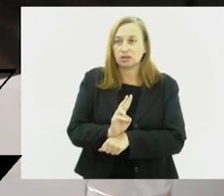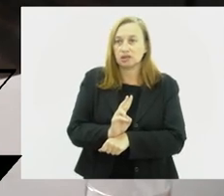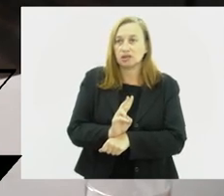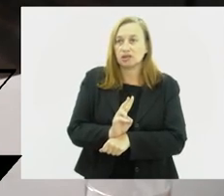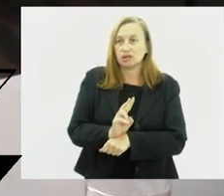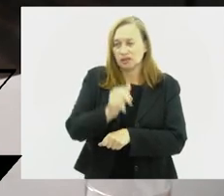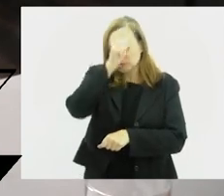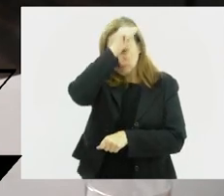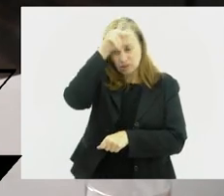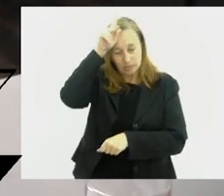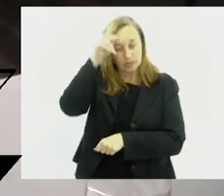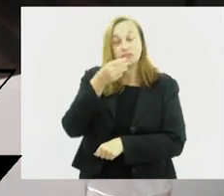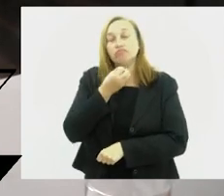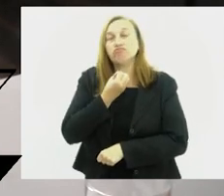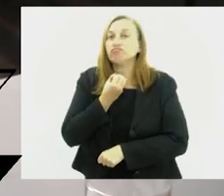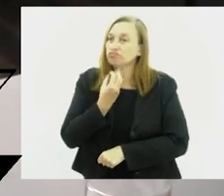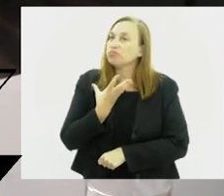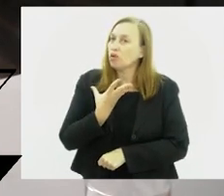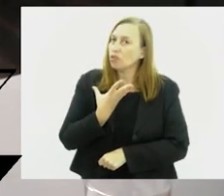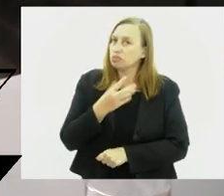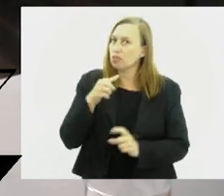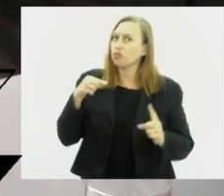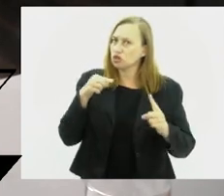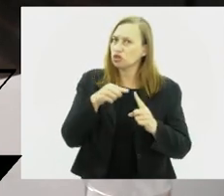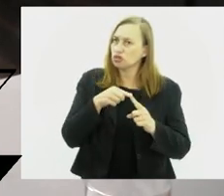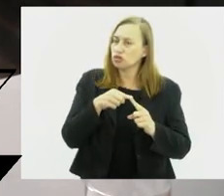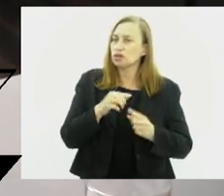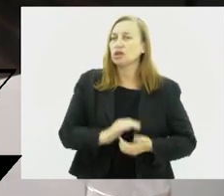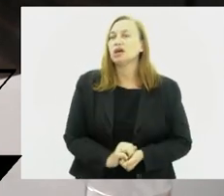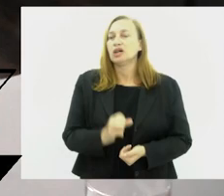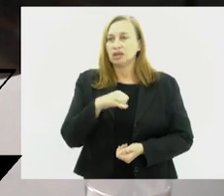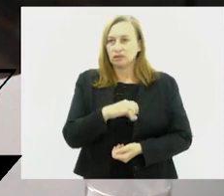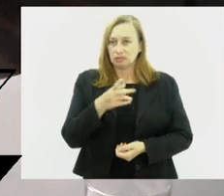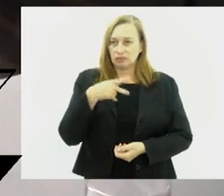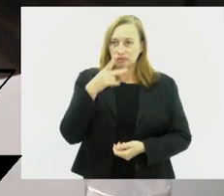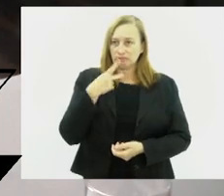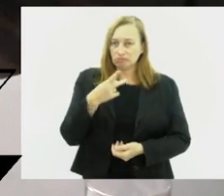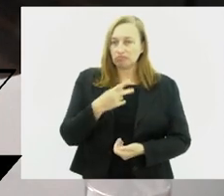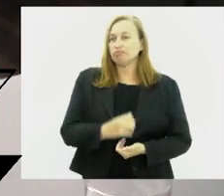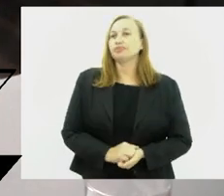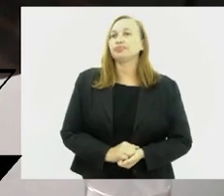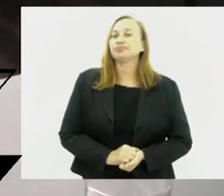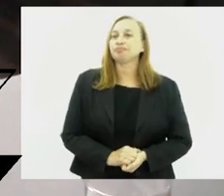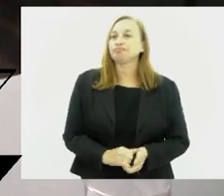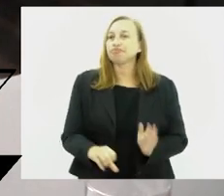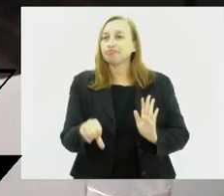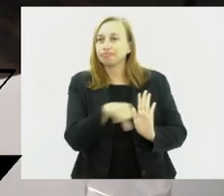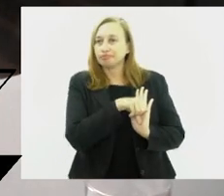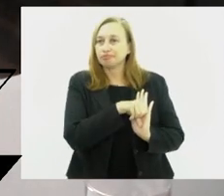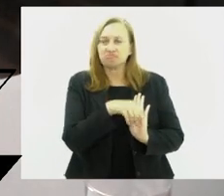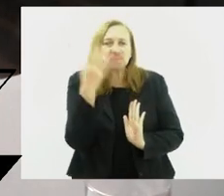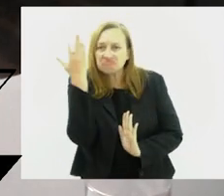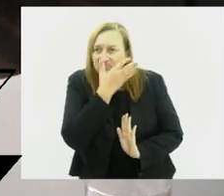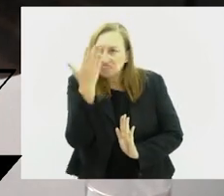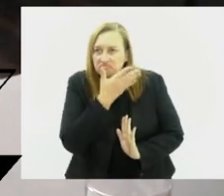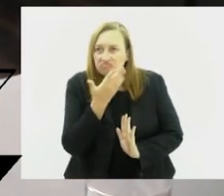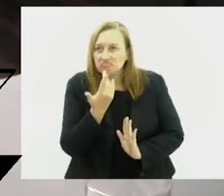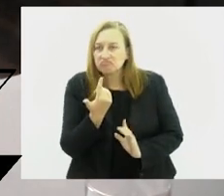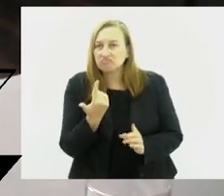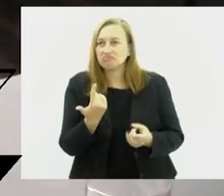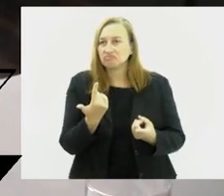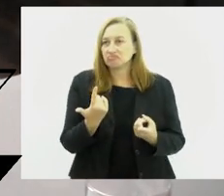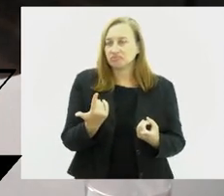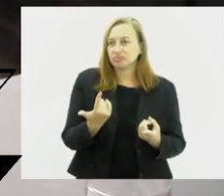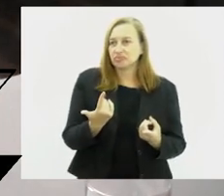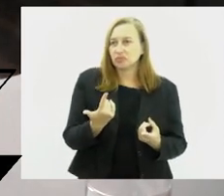atribuição bem objetivada. E se nós falarmos da configuração de um crime, não vejo por que a Polícia Militar também